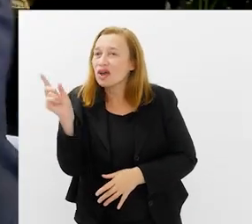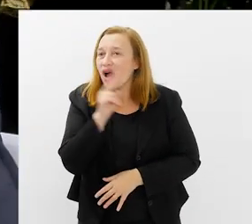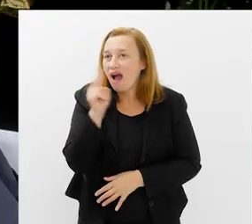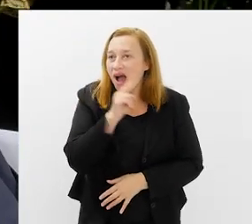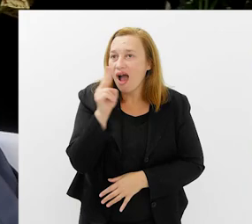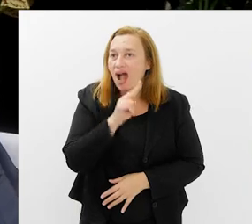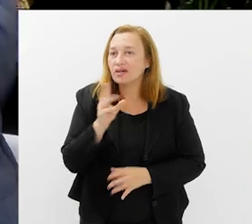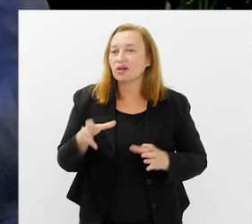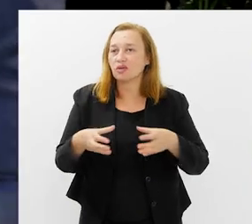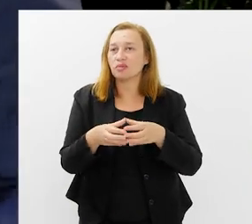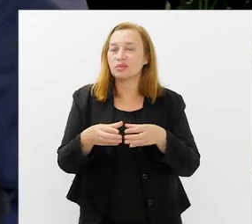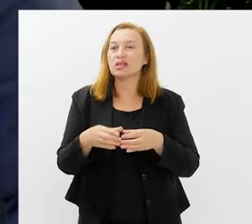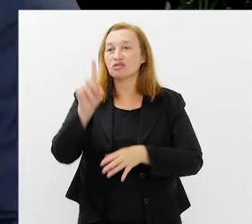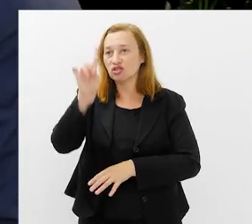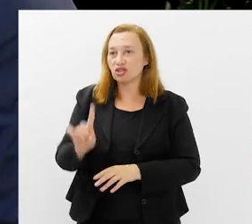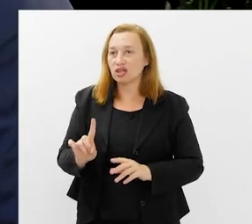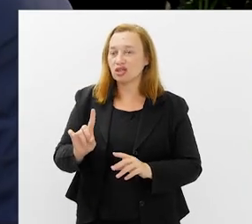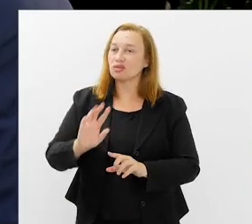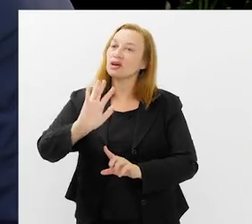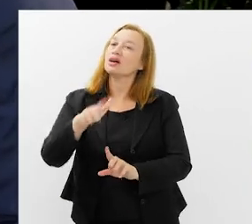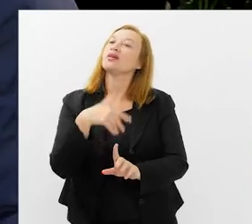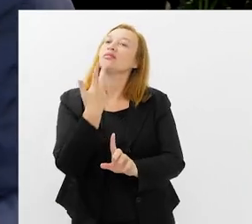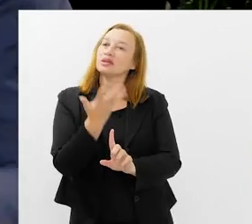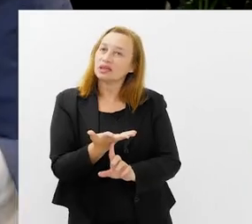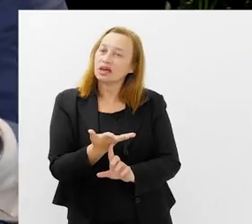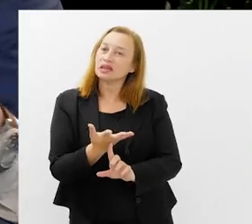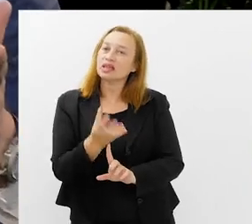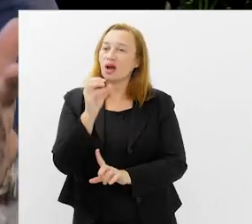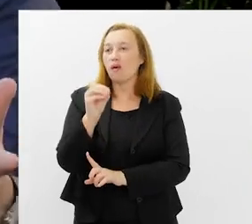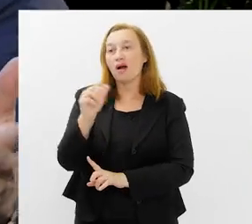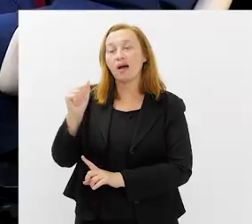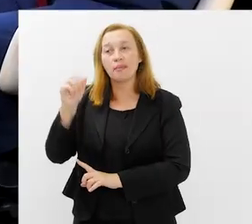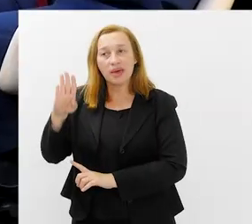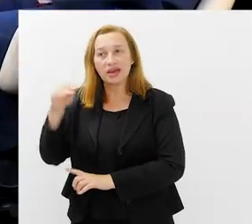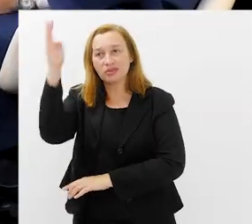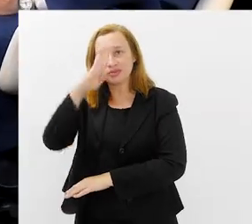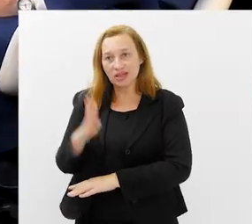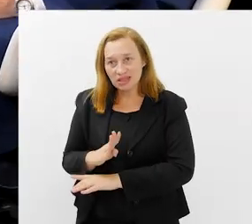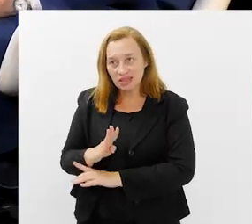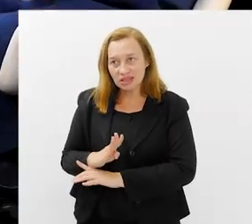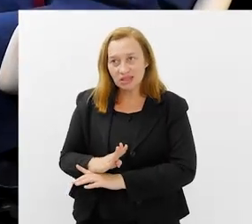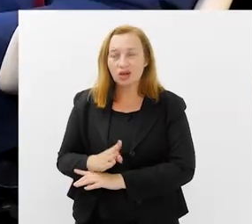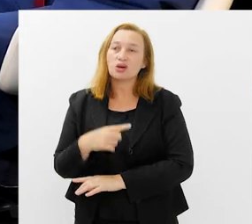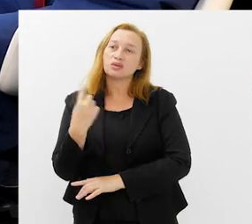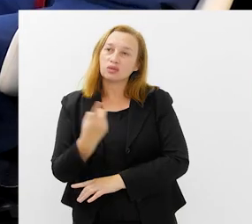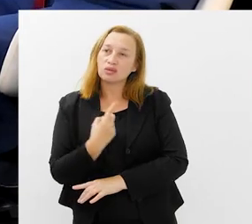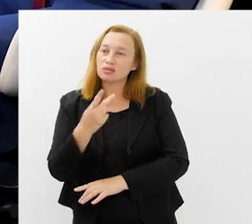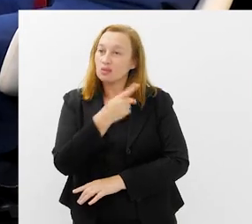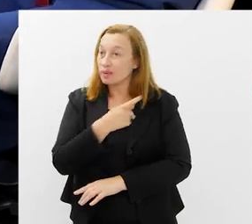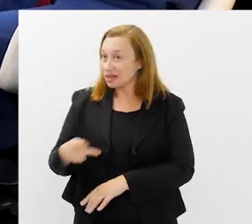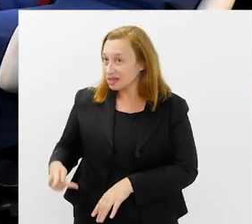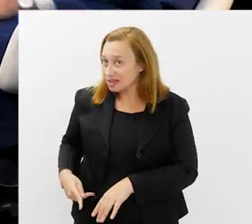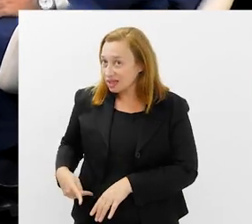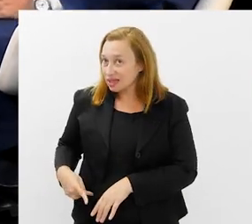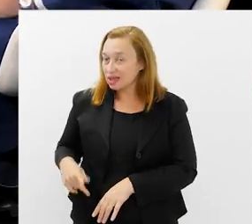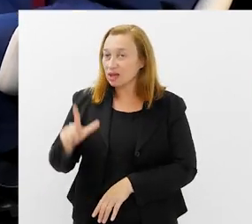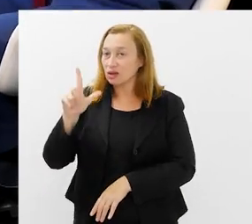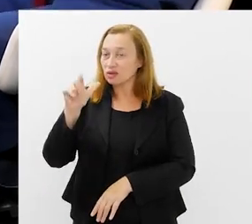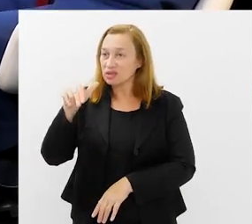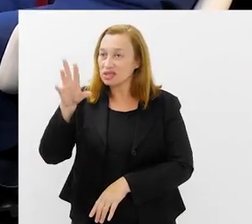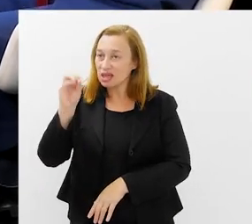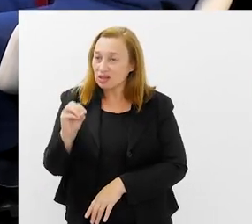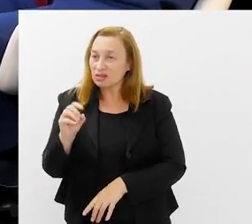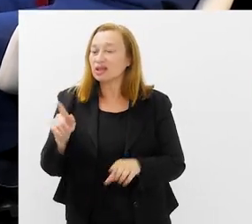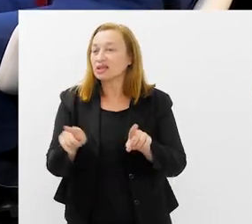pouquinho rápido sobre a Comissão de Direito Ambiental da nossa Ordem dos Advogados do Brasil, presidida pelo nosso